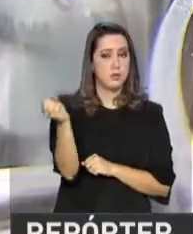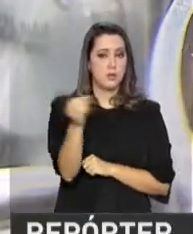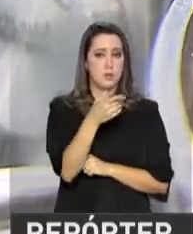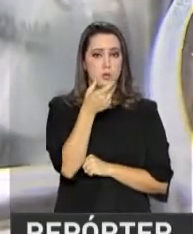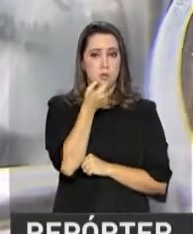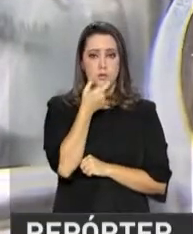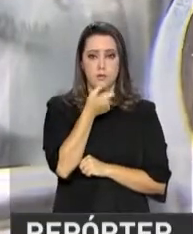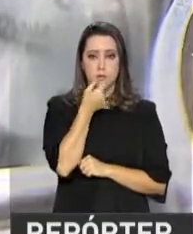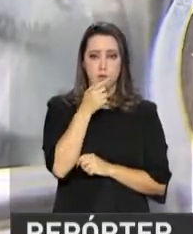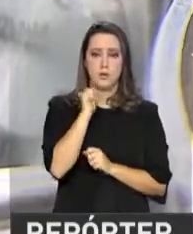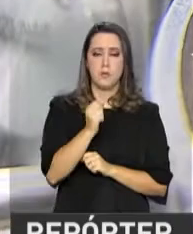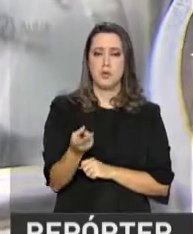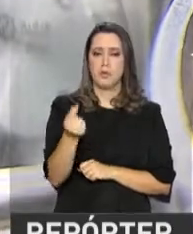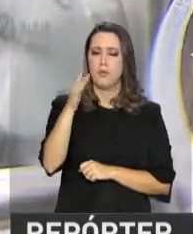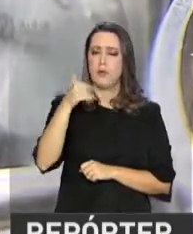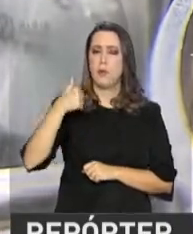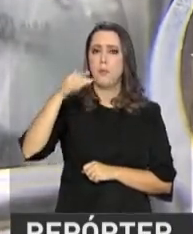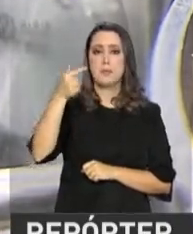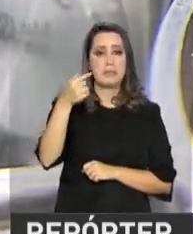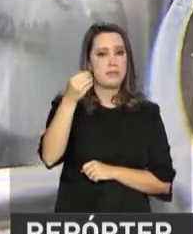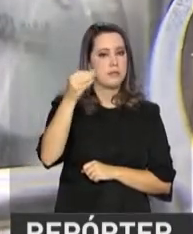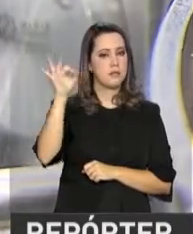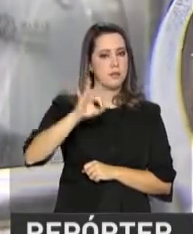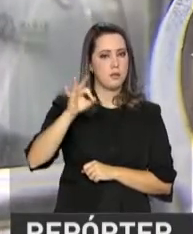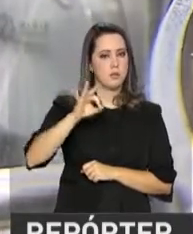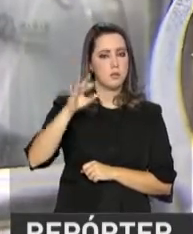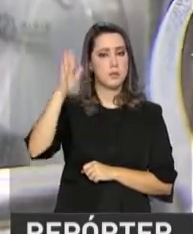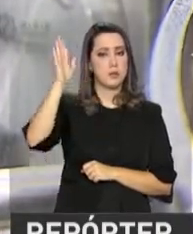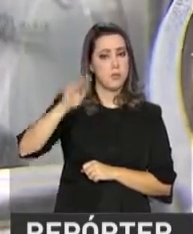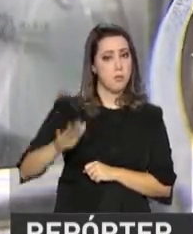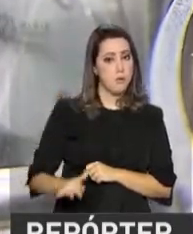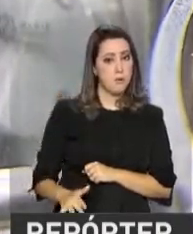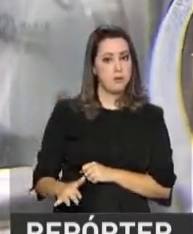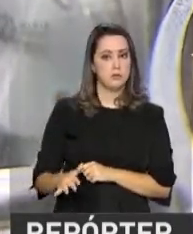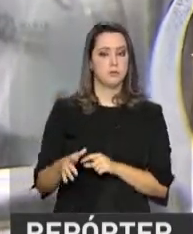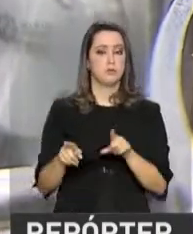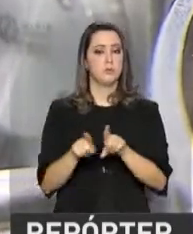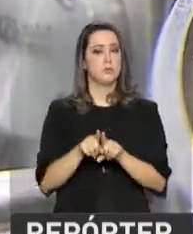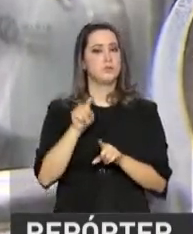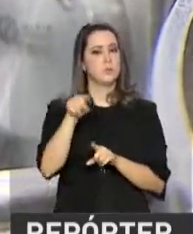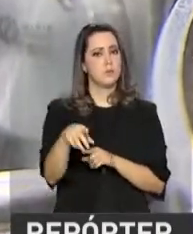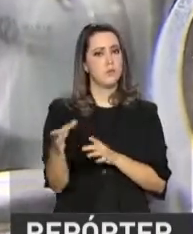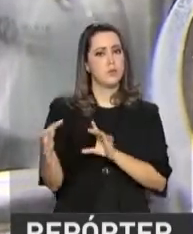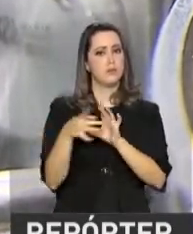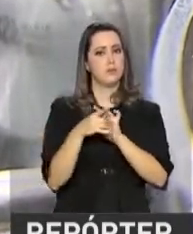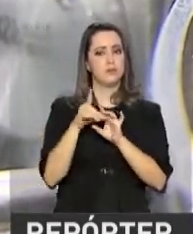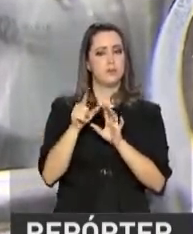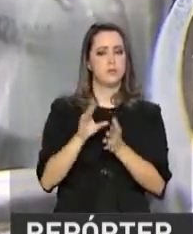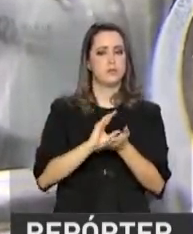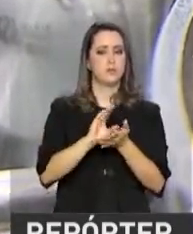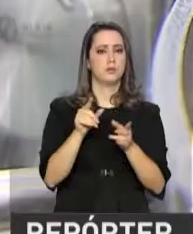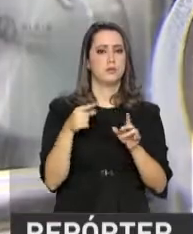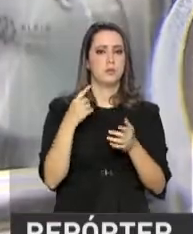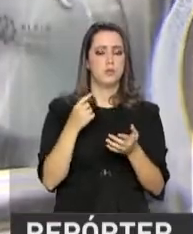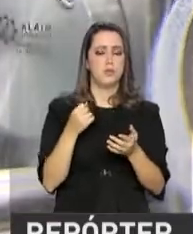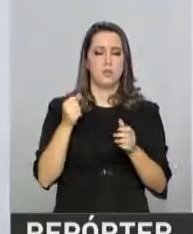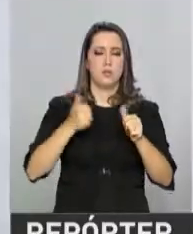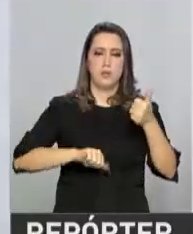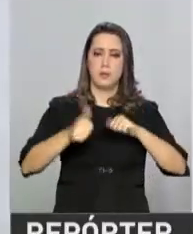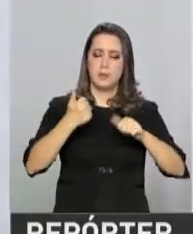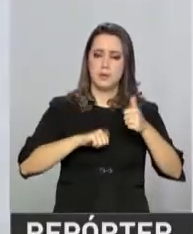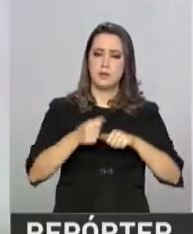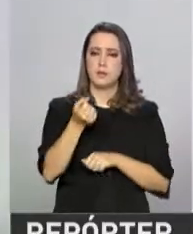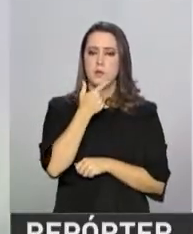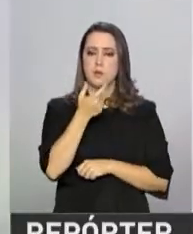negociados com preço até 70% menor do que na última aquisição essas parcerias são destinados à fabricação de medicamentos